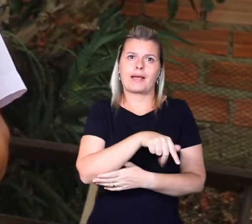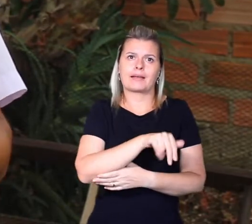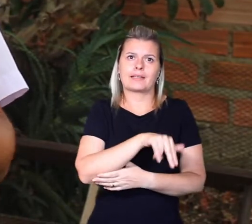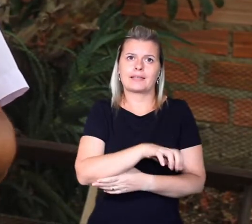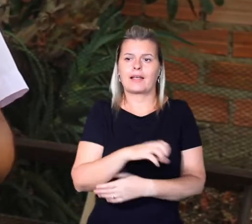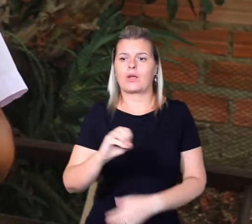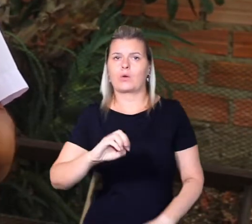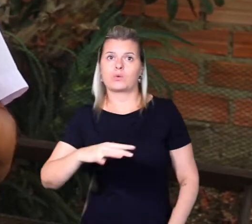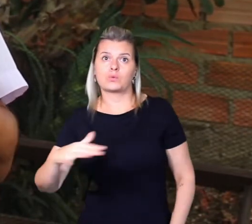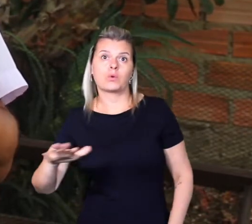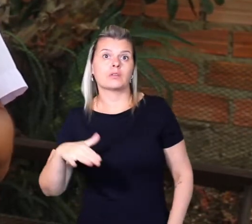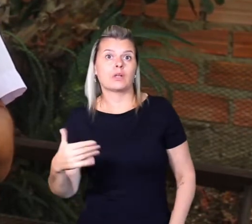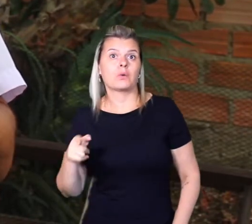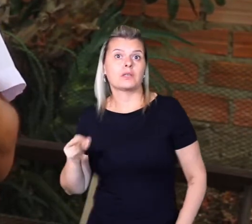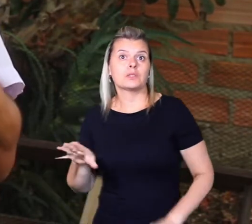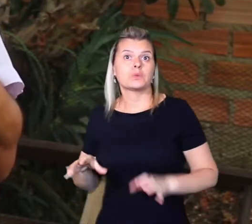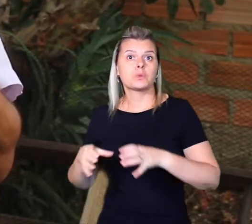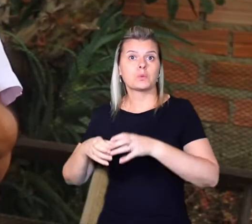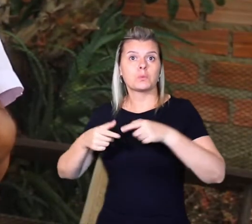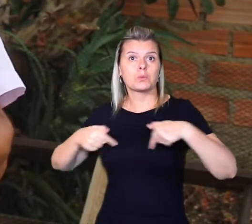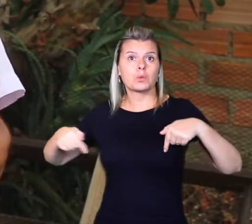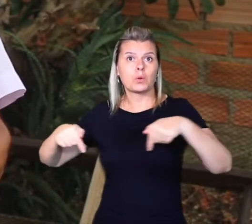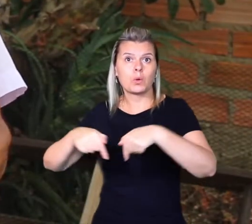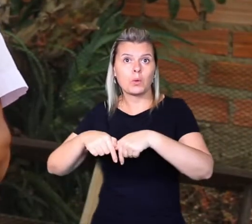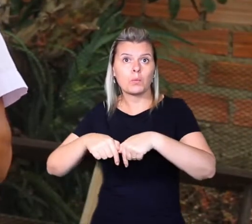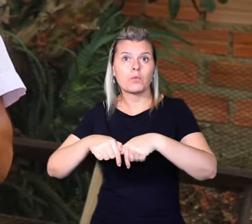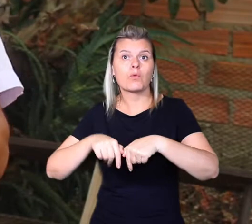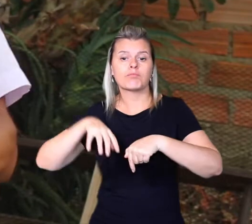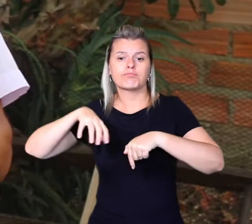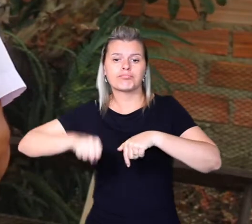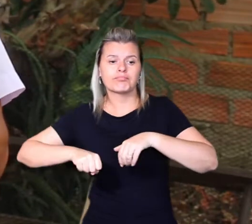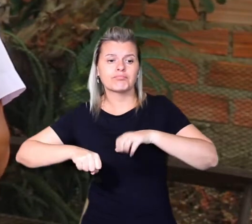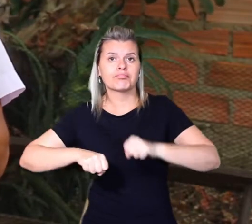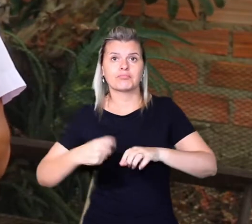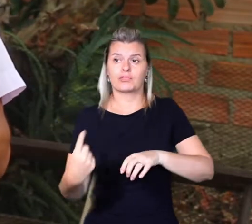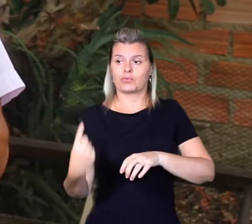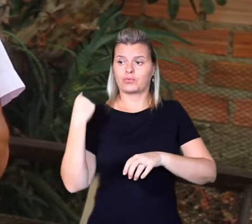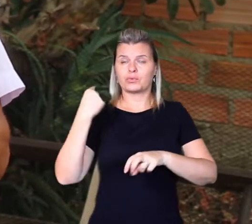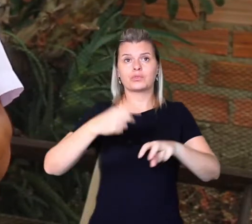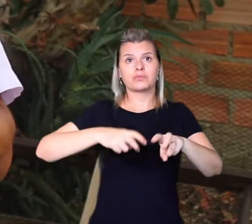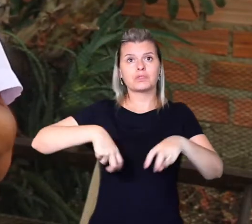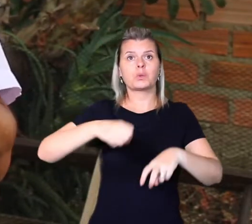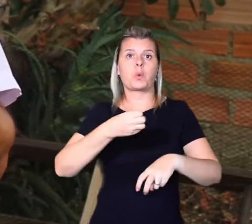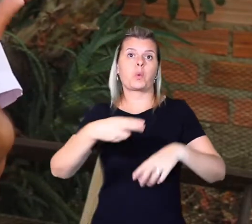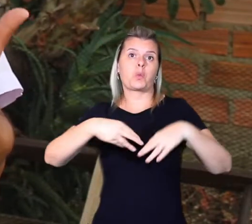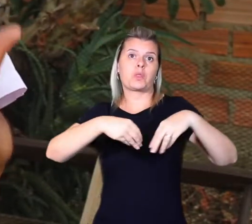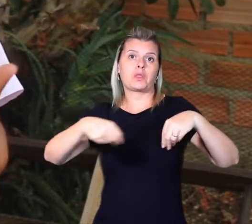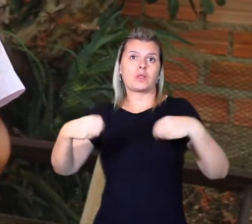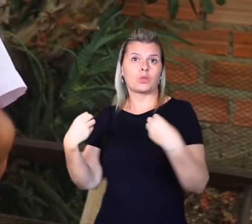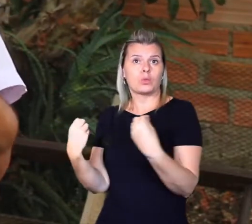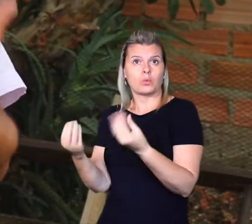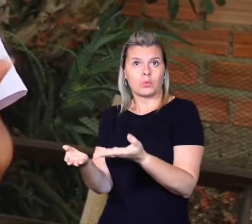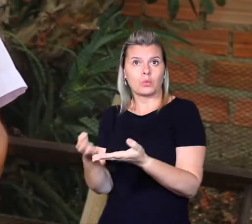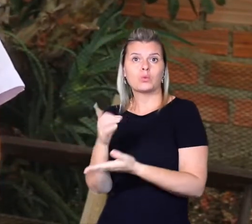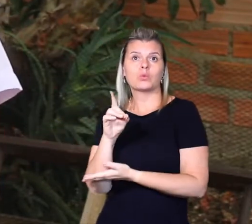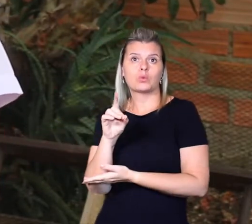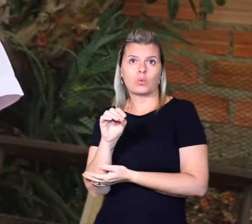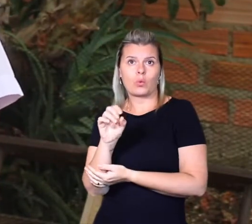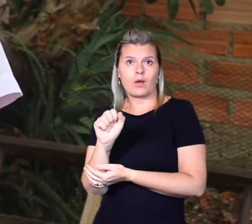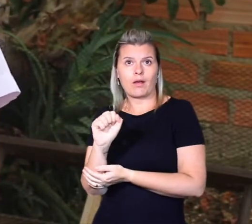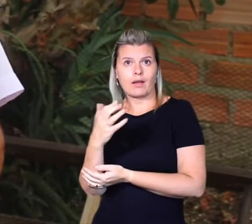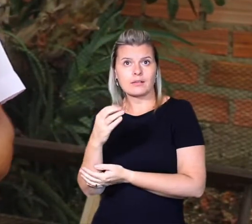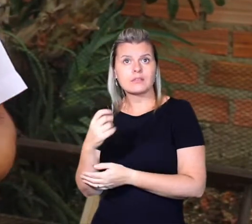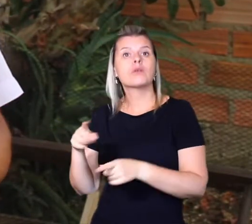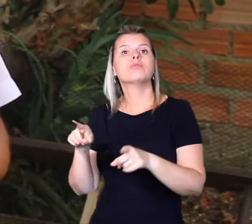então esses quilombos foram se afirmando ou por ocupação em fundo de fazenda, ou por doação, por um legado enquanto